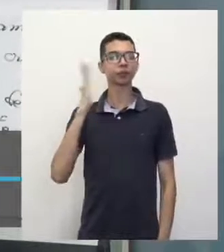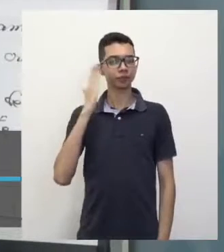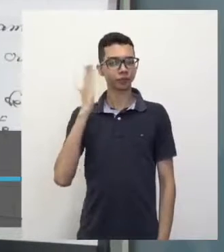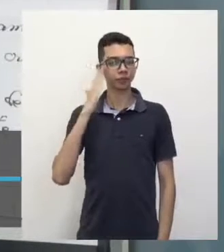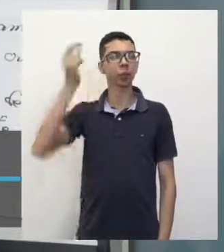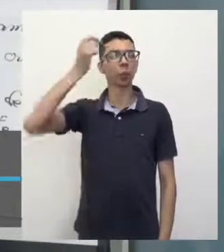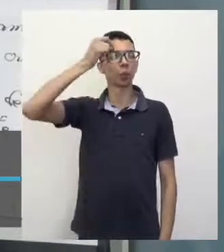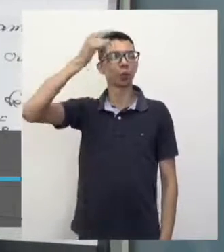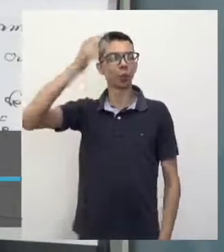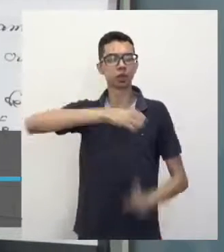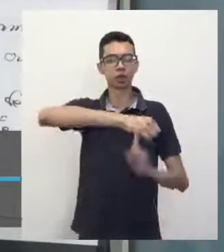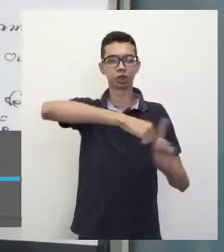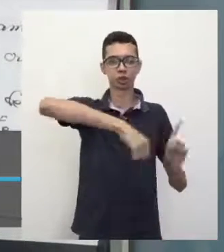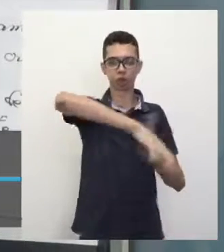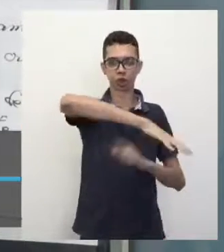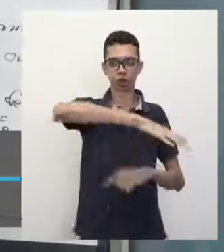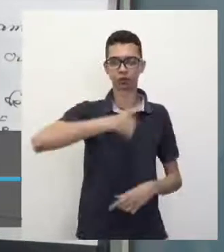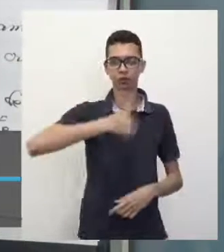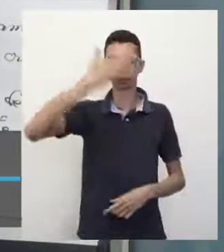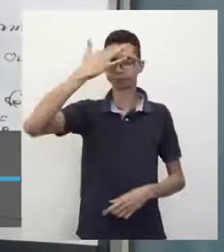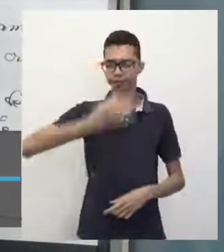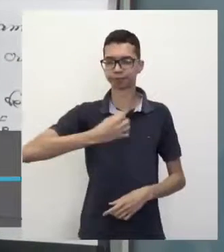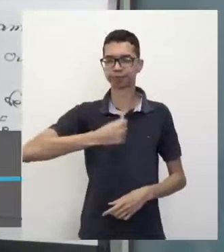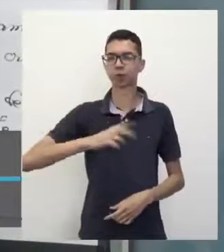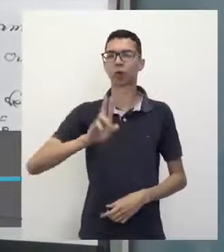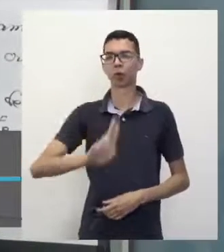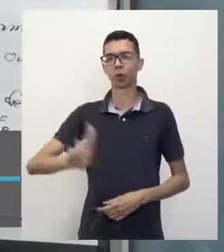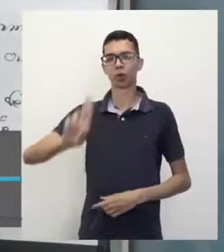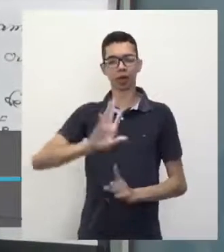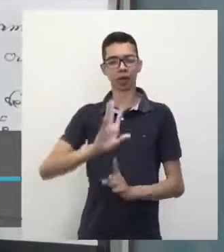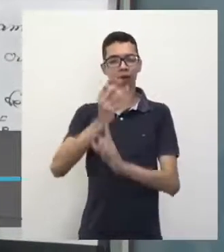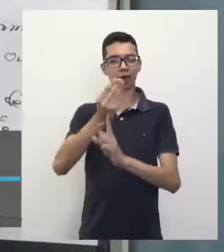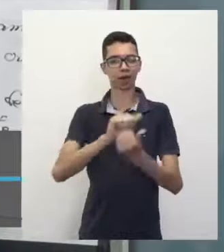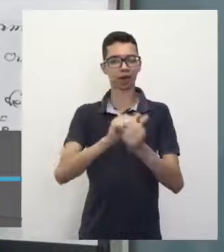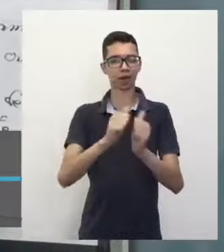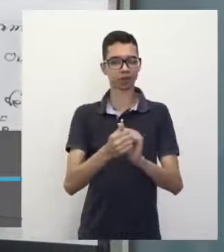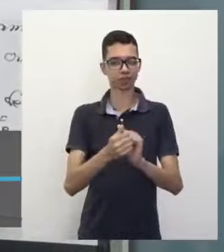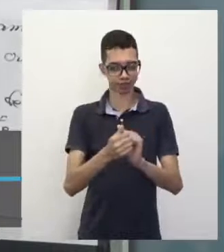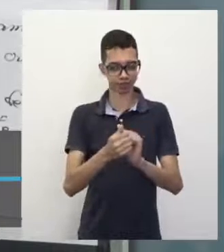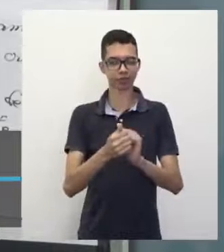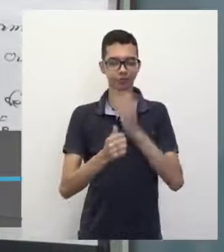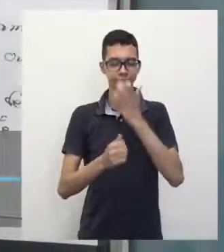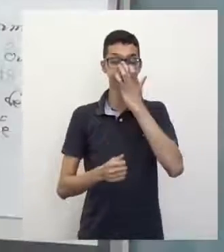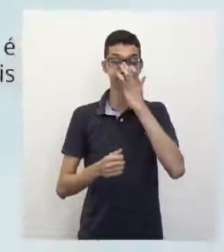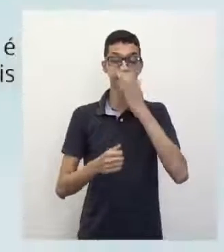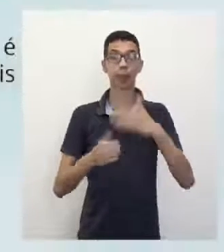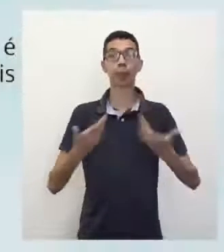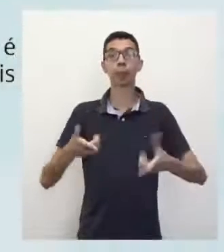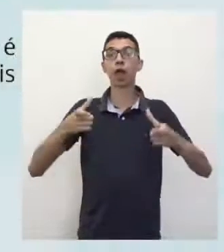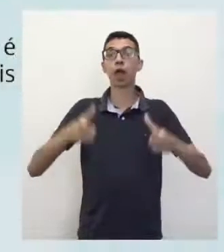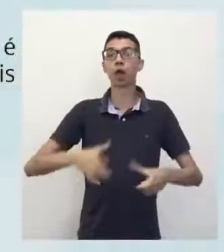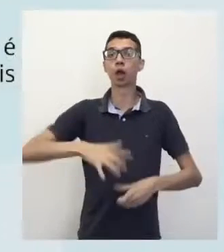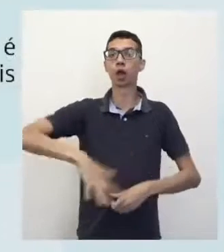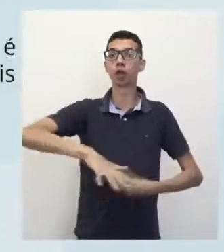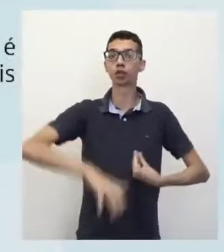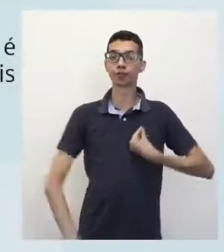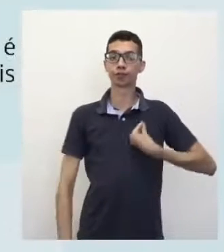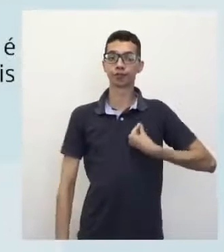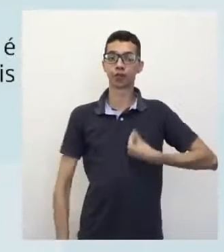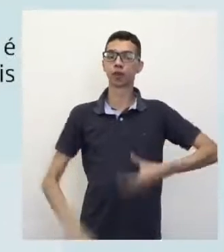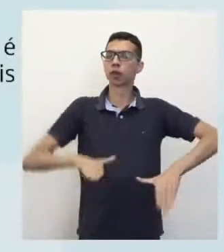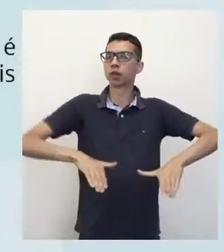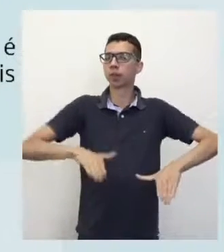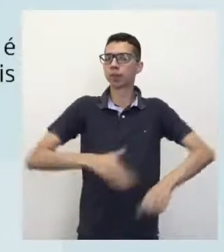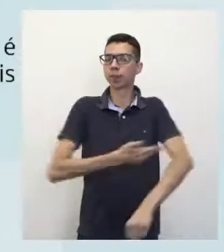de determinada sociedade e transfiro aquilo para a minha obra de arte, tá certo? Então, o ambiente em que a gente vive influencia os nossos padrões